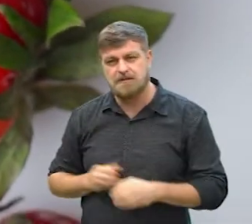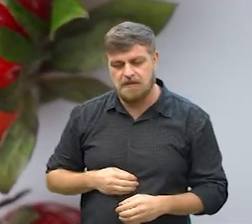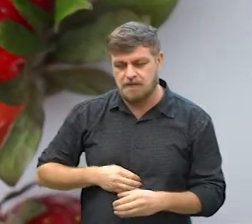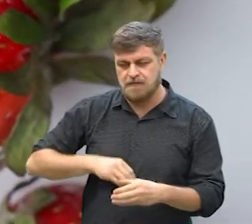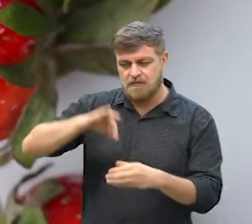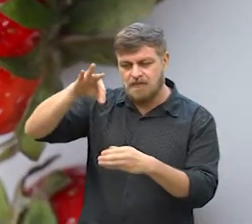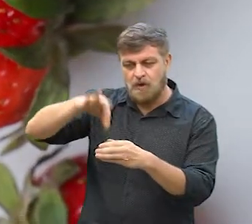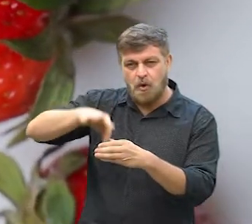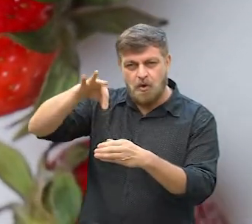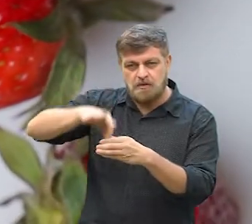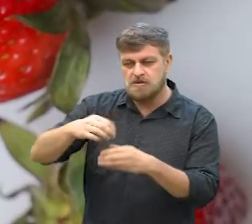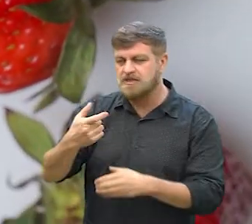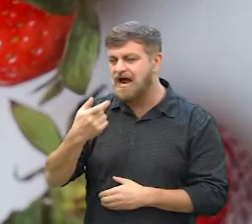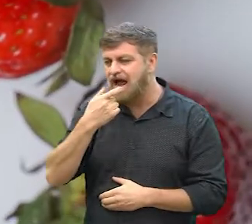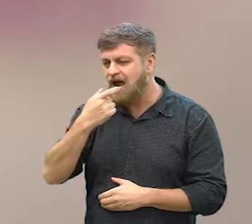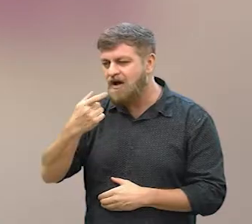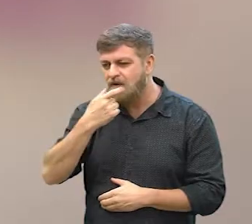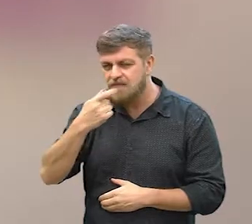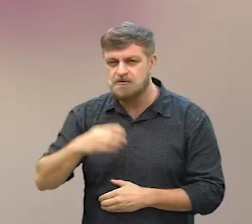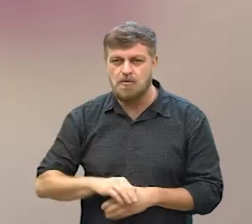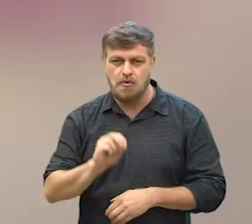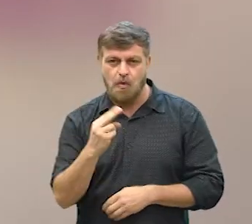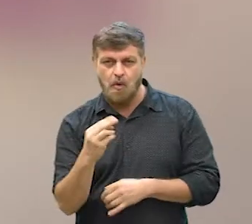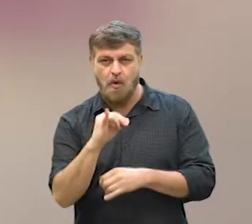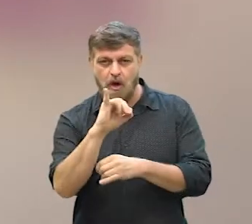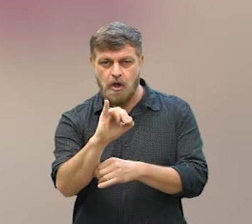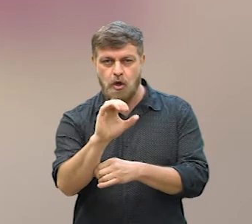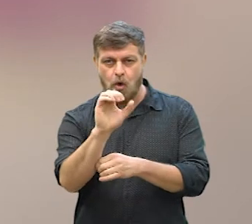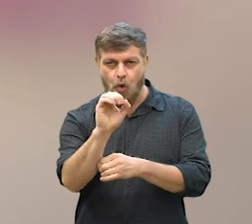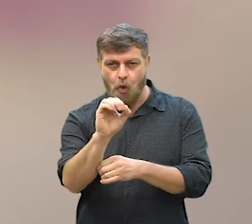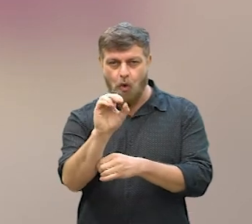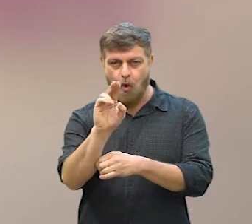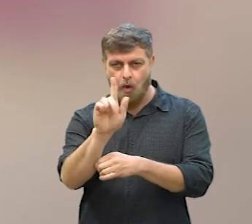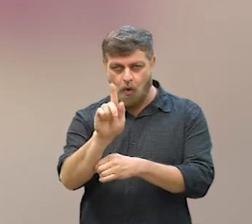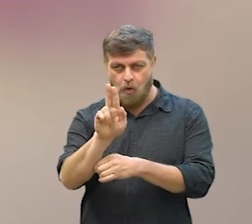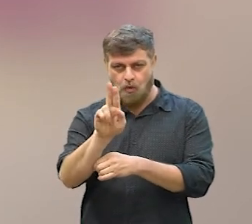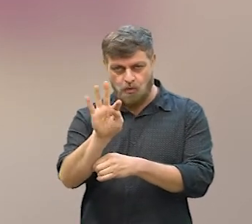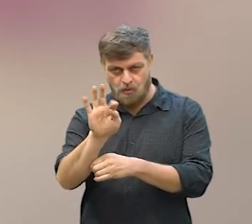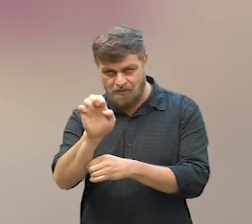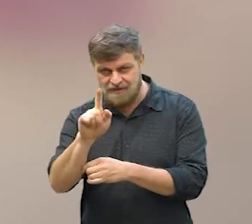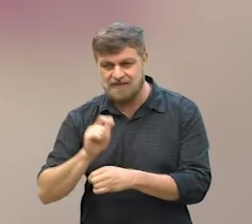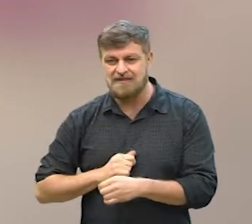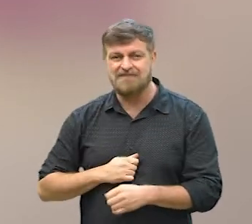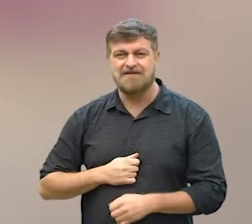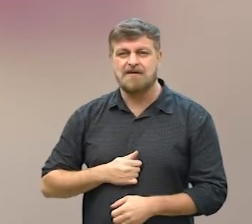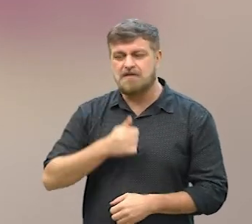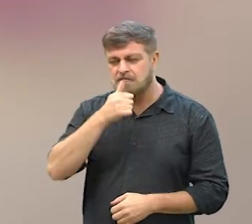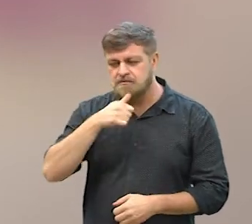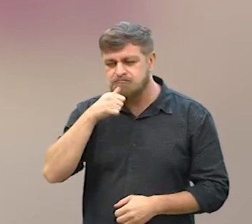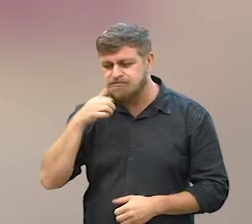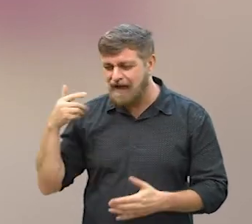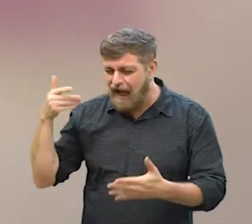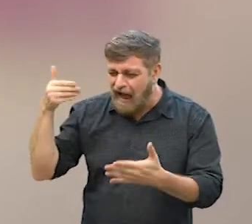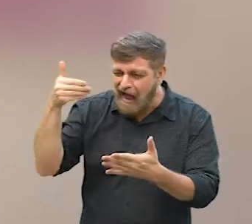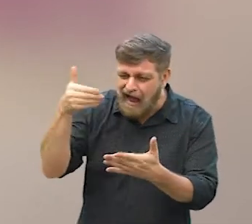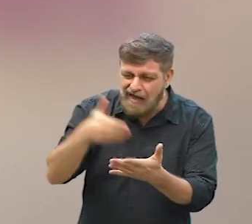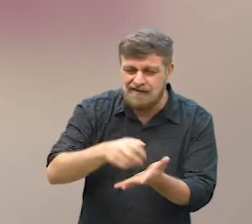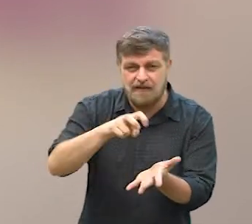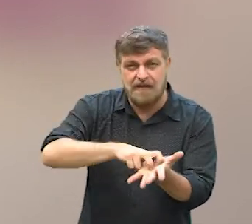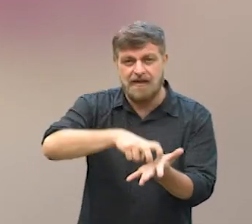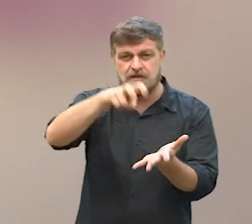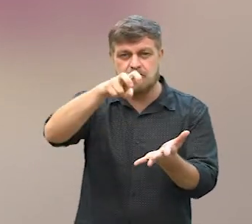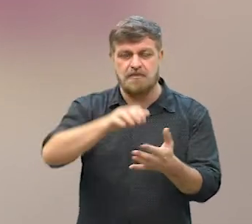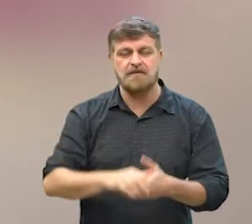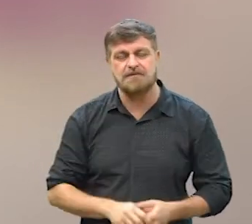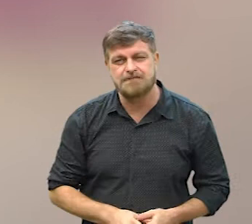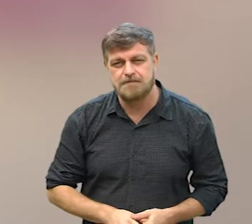chá com biscoito integral, para você não ter aquele período de jejum tão prolongado na sua refeição, que até esperar o período da